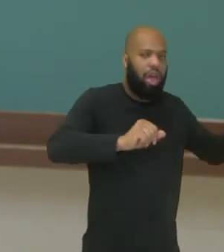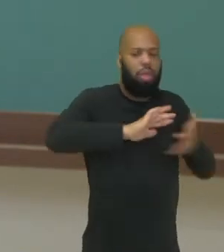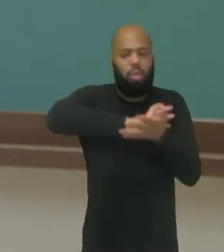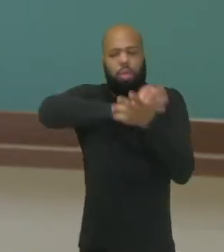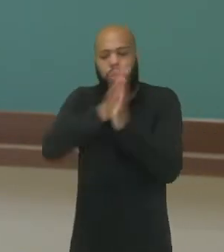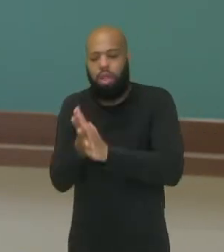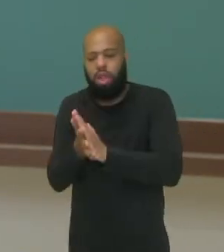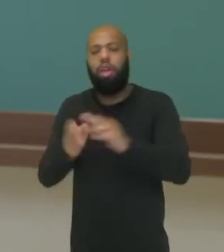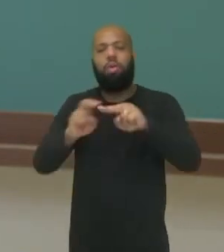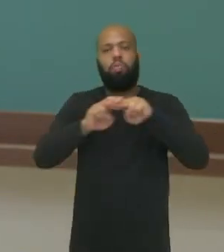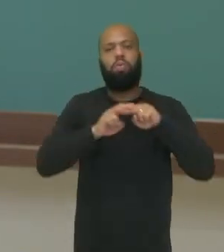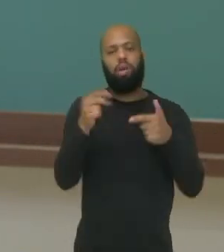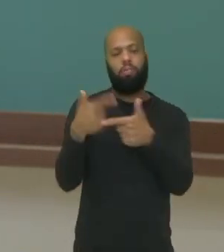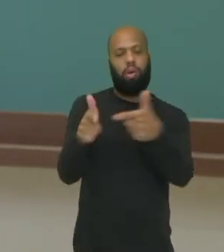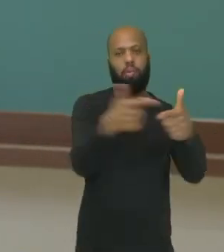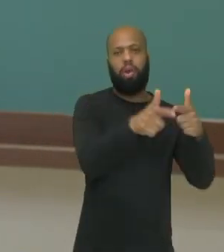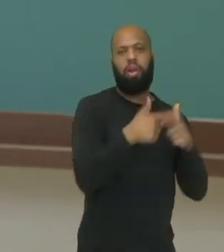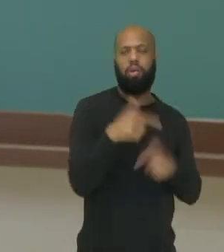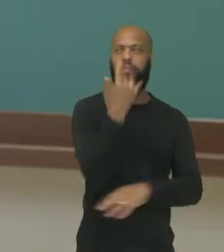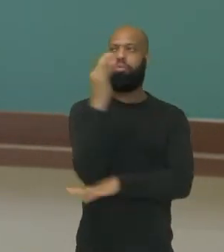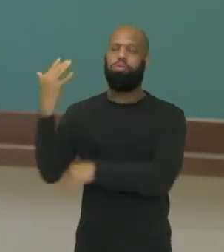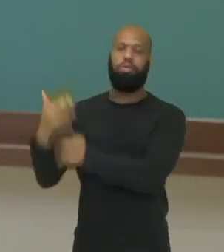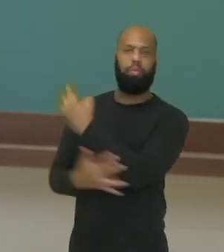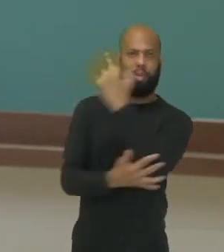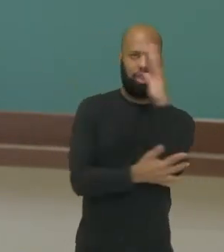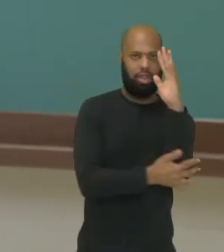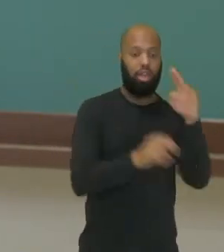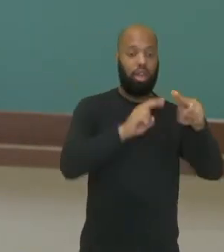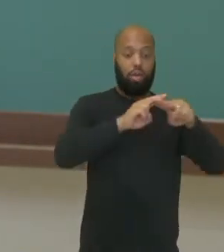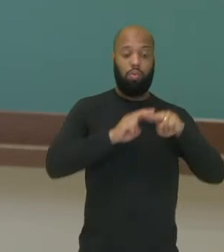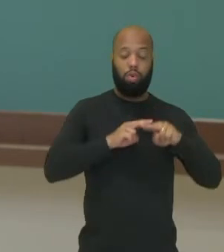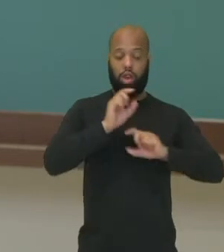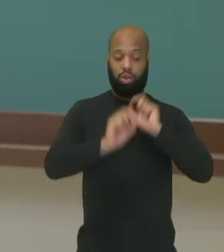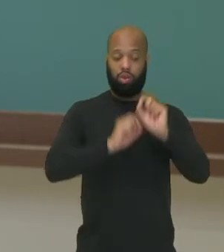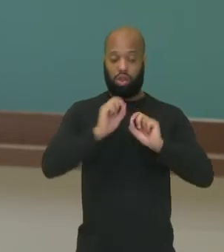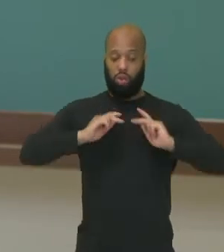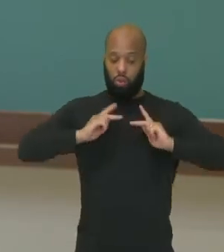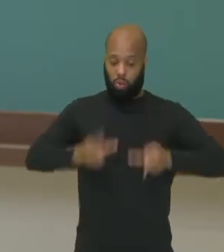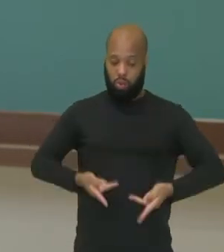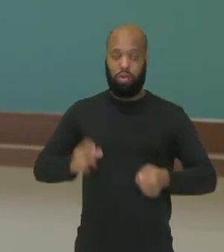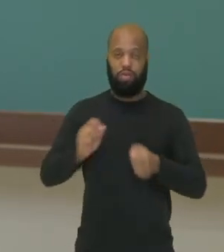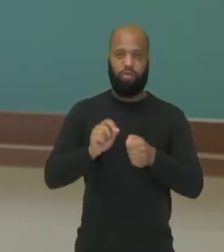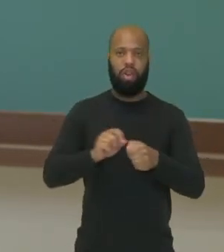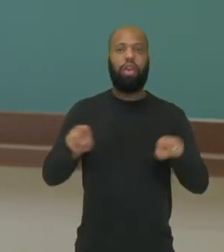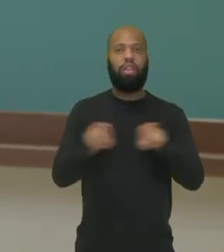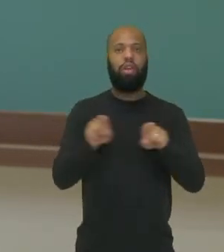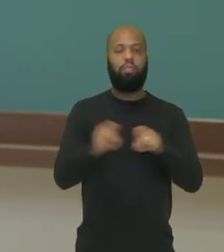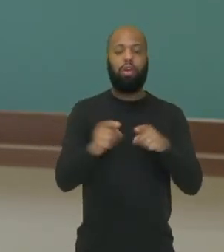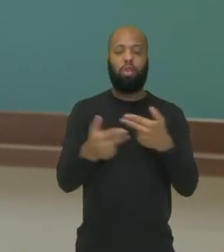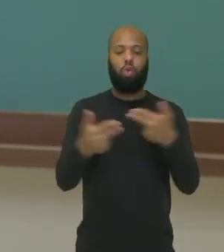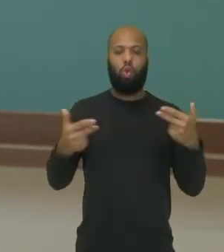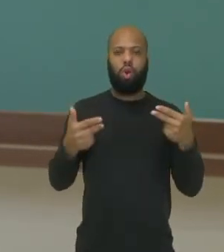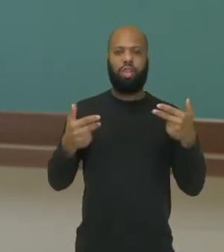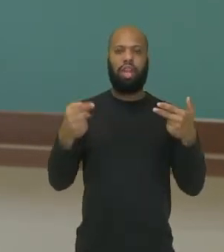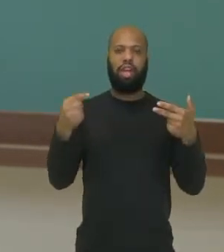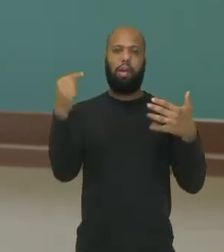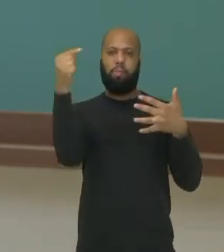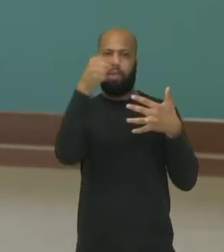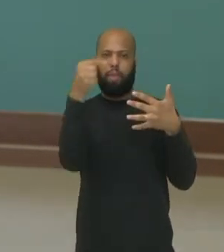são por conta das atividades humanas ou então por fatores naturais que podem ocorrer. Muito